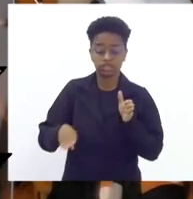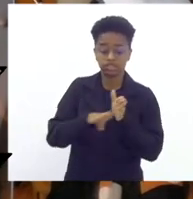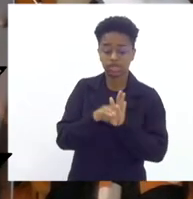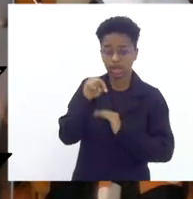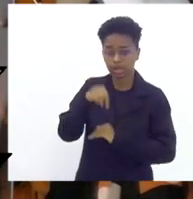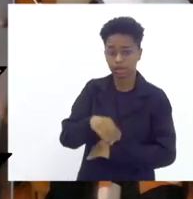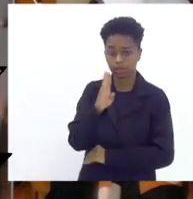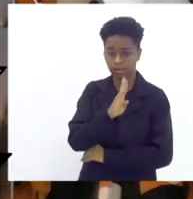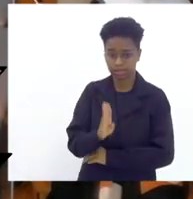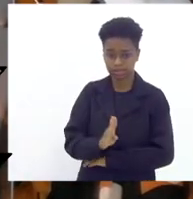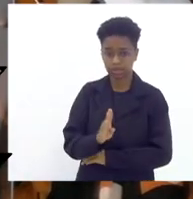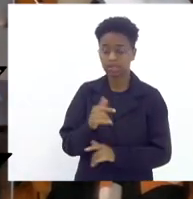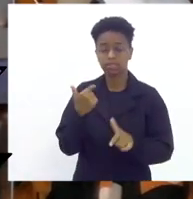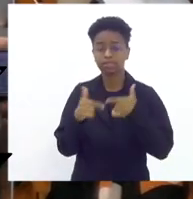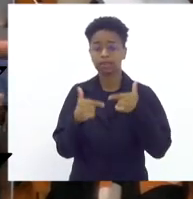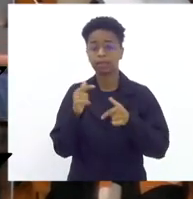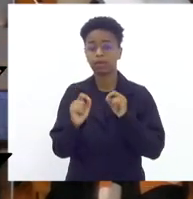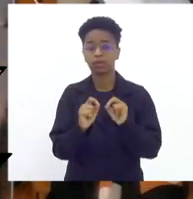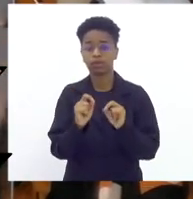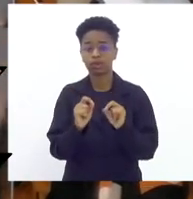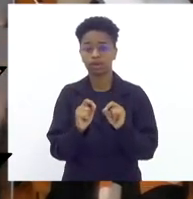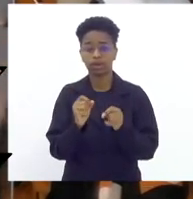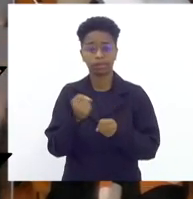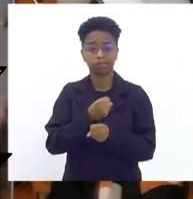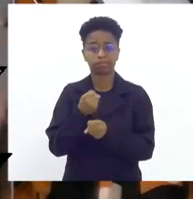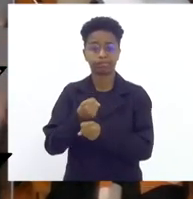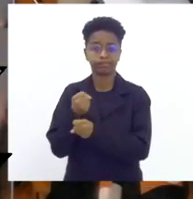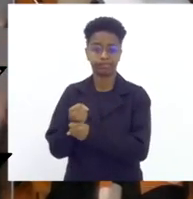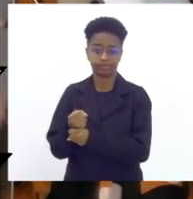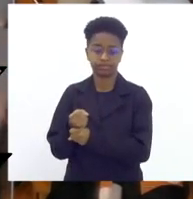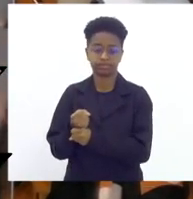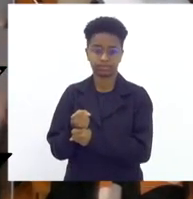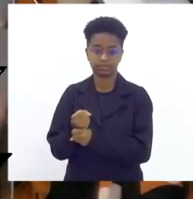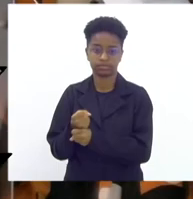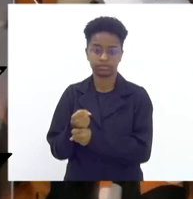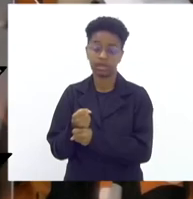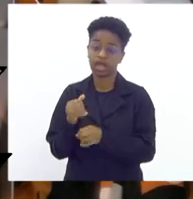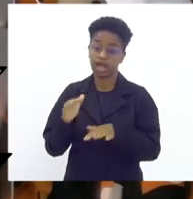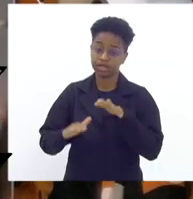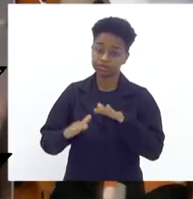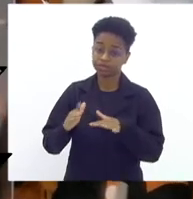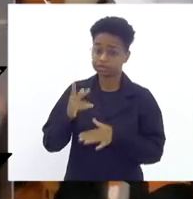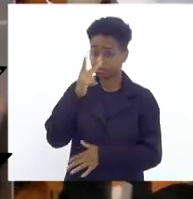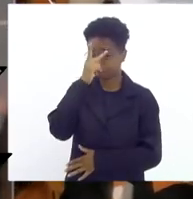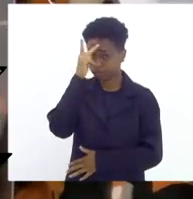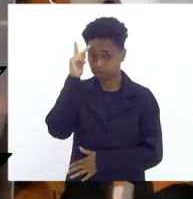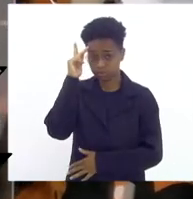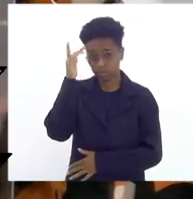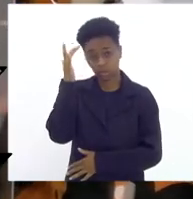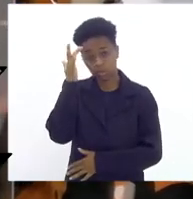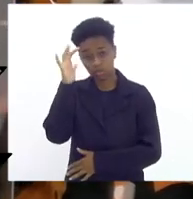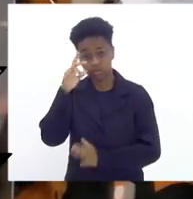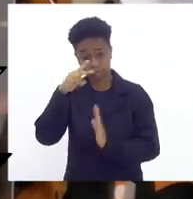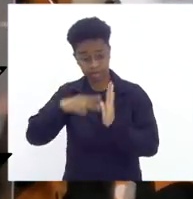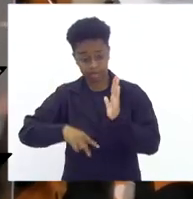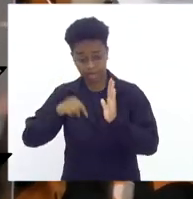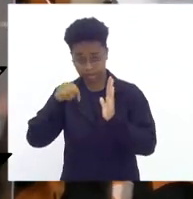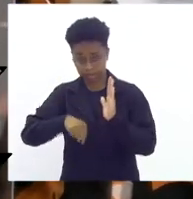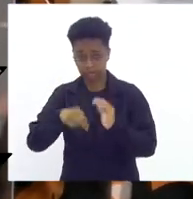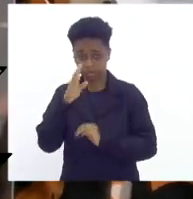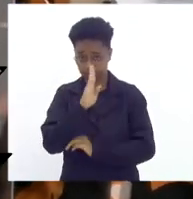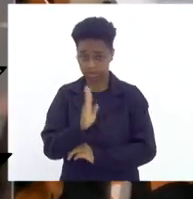você vai trabalhar como na construção civil Às vezes as pessoas que não sabe ler aqui no Brasil